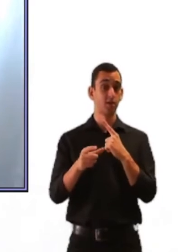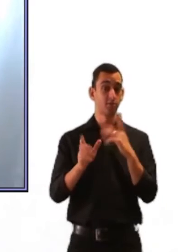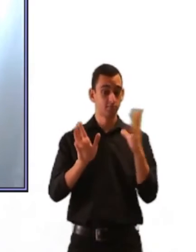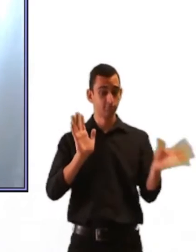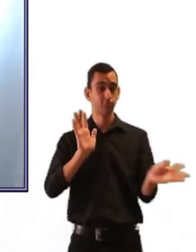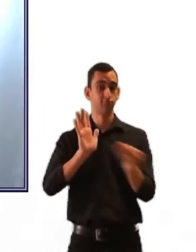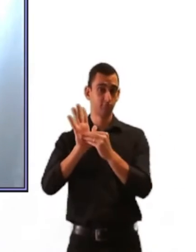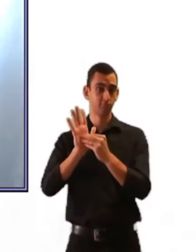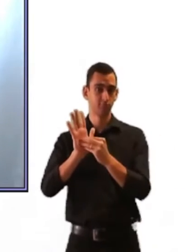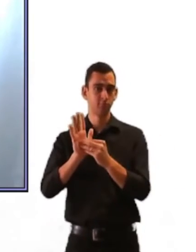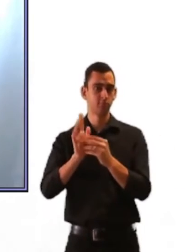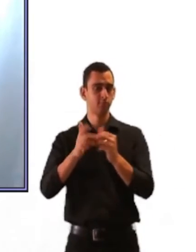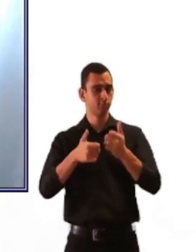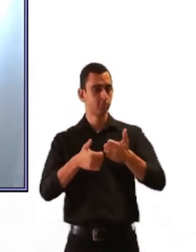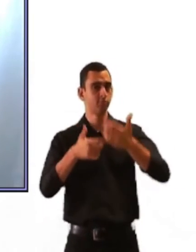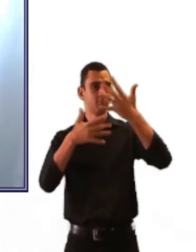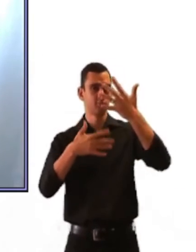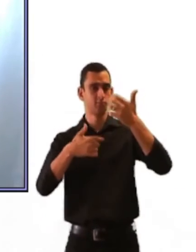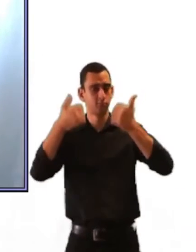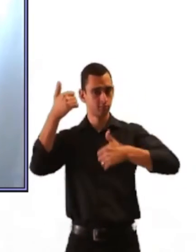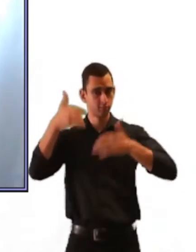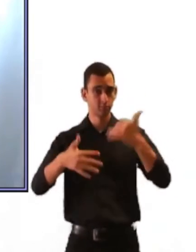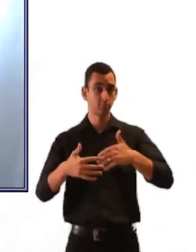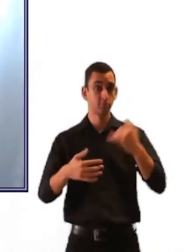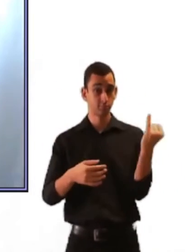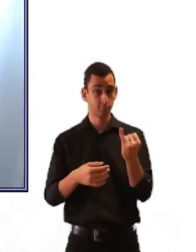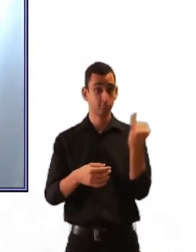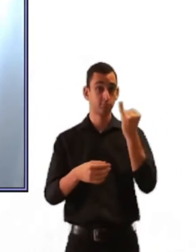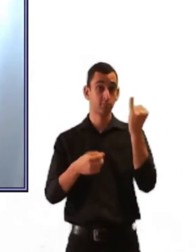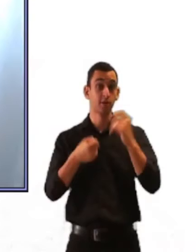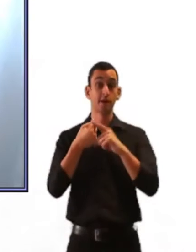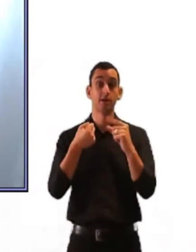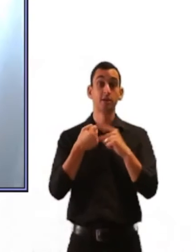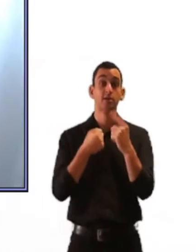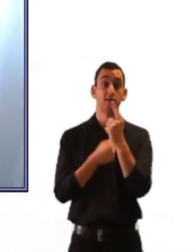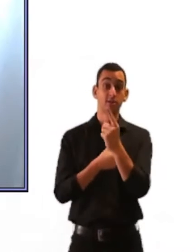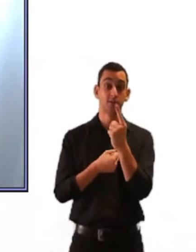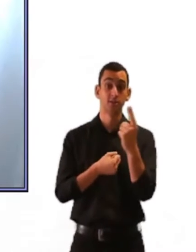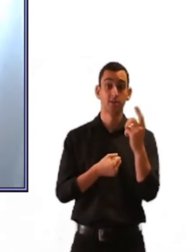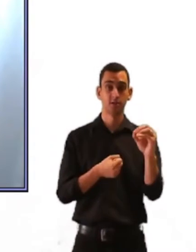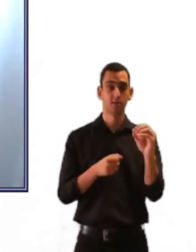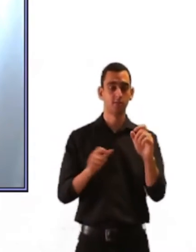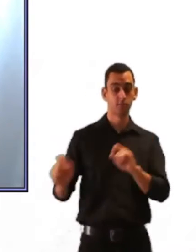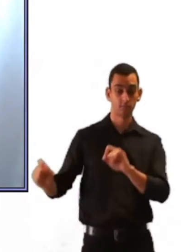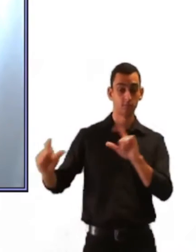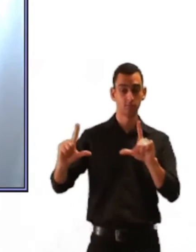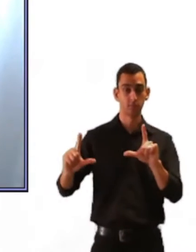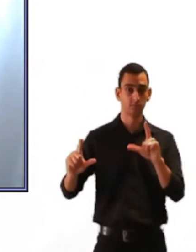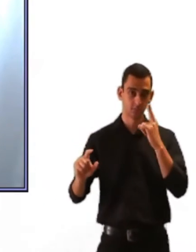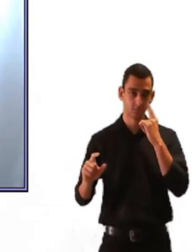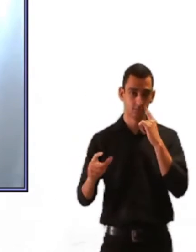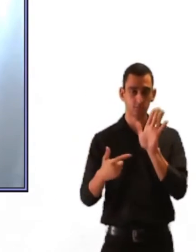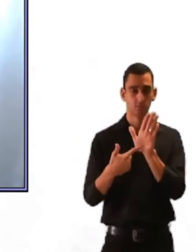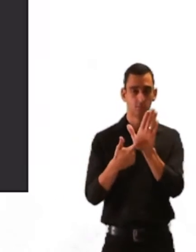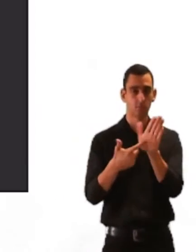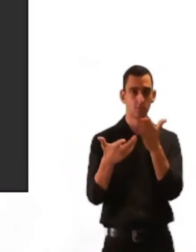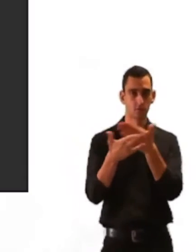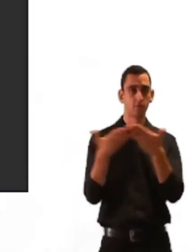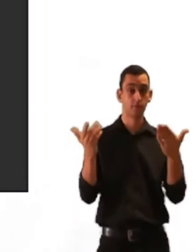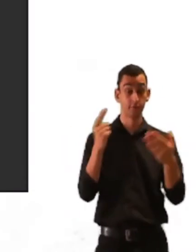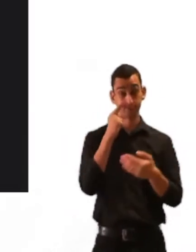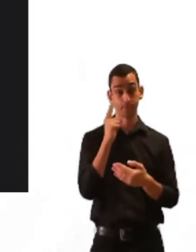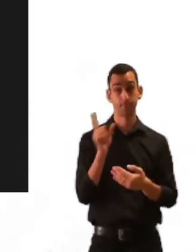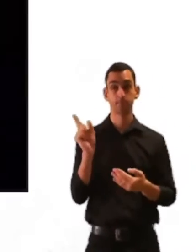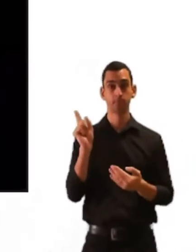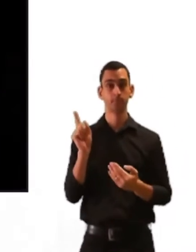uma redação que eu acho muito interessante. O artigo 110, vou colocar aqui para todos